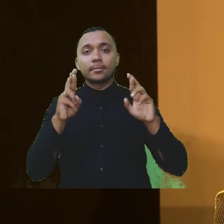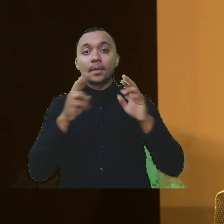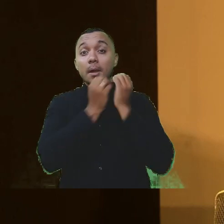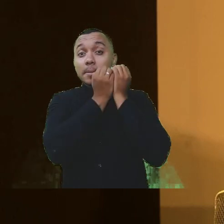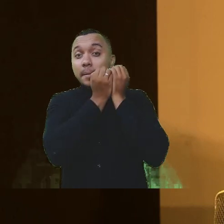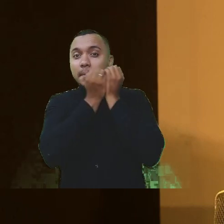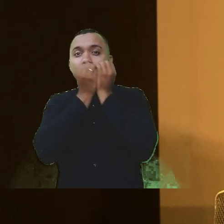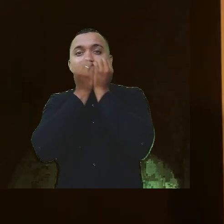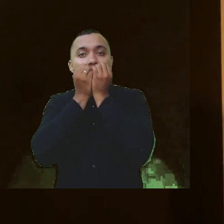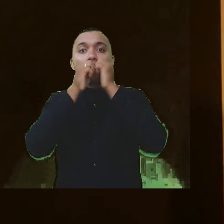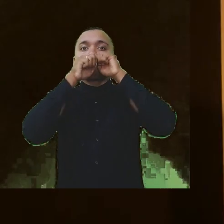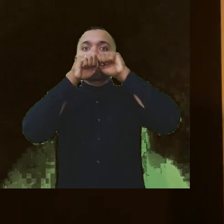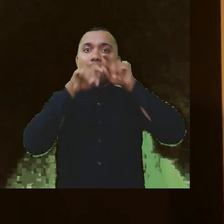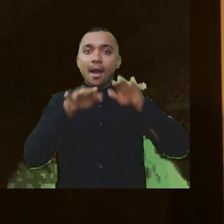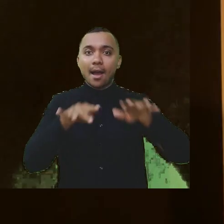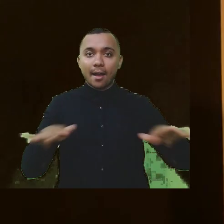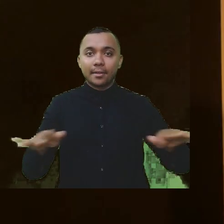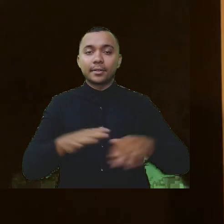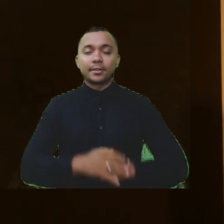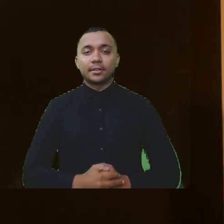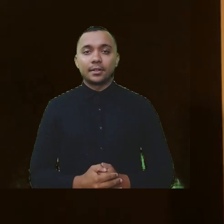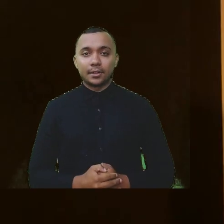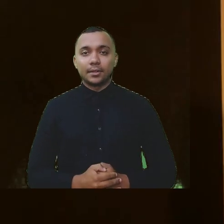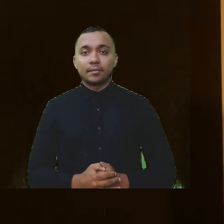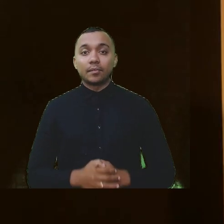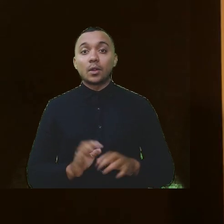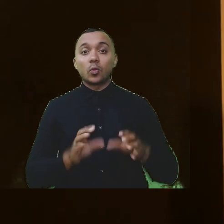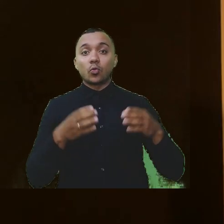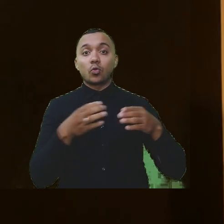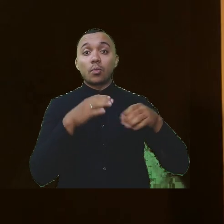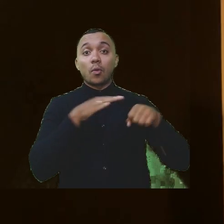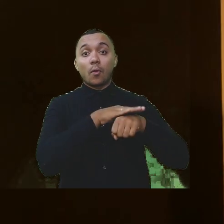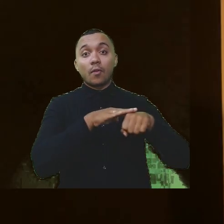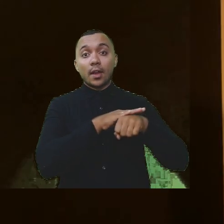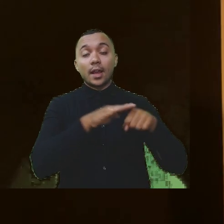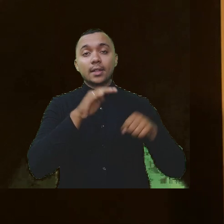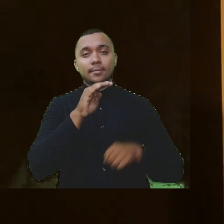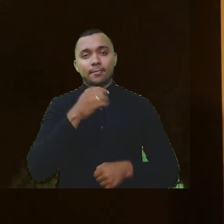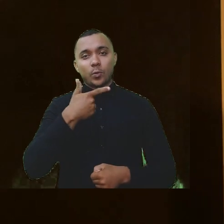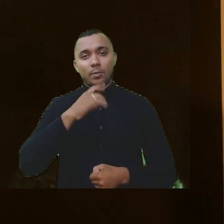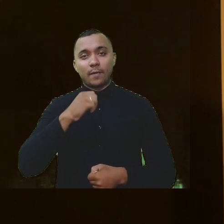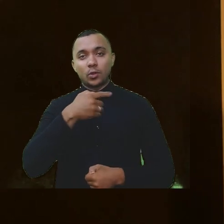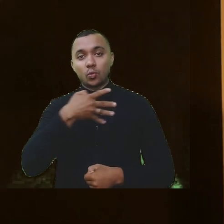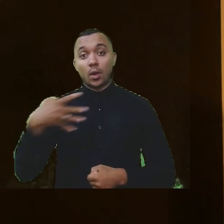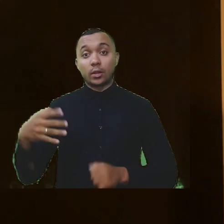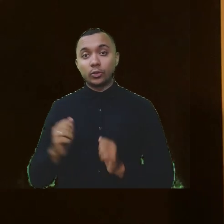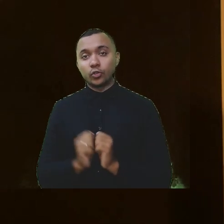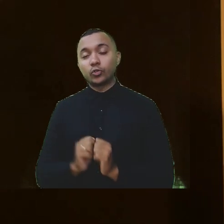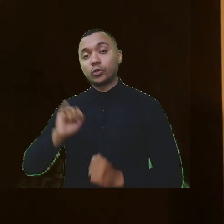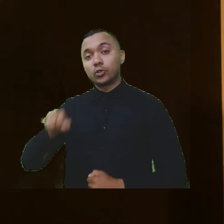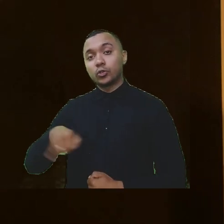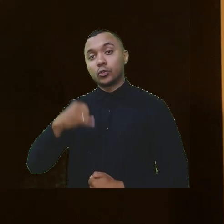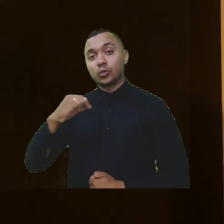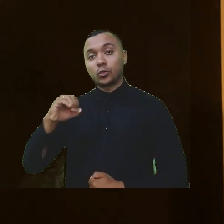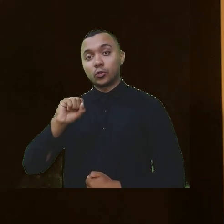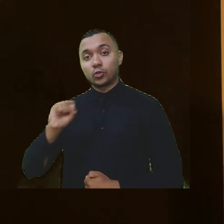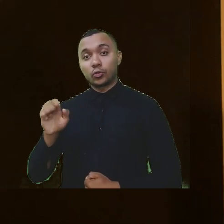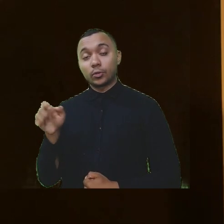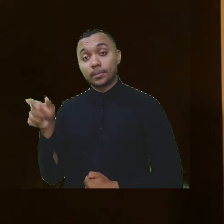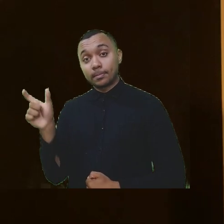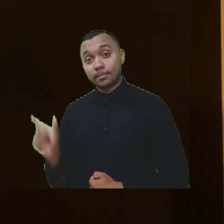da expansão da gaita. A gente começa o Fórum Harmônicas 2024 com José Stanek, um dos